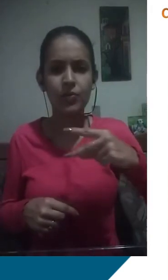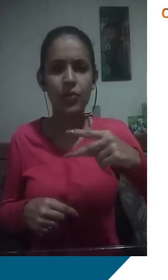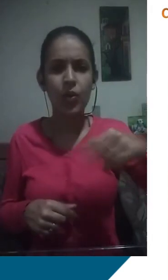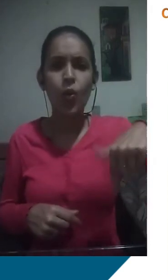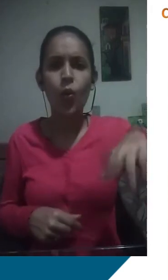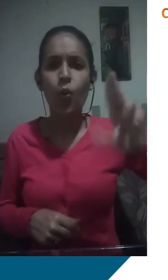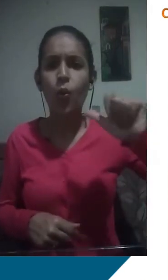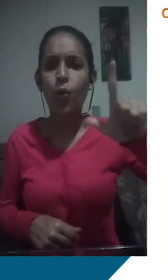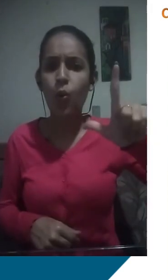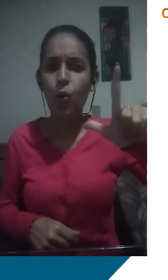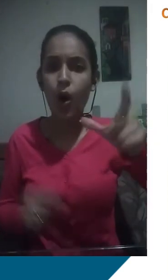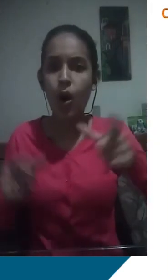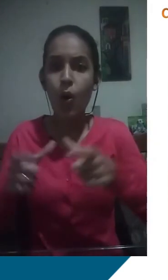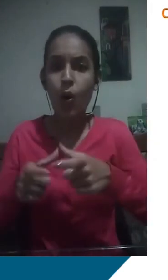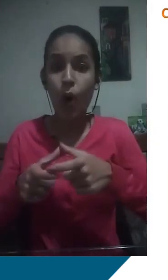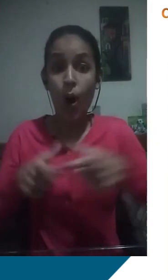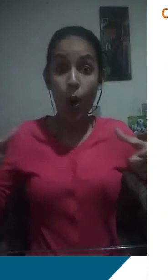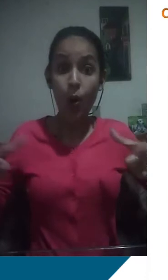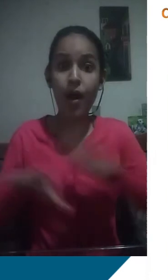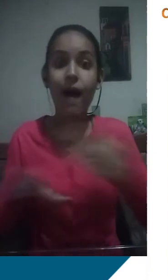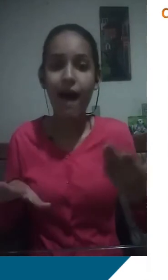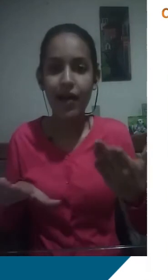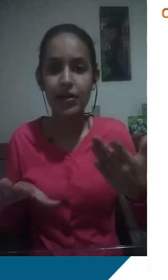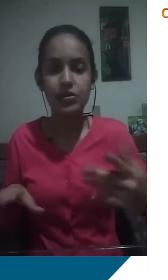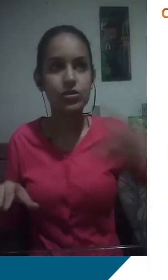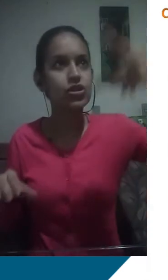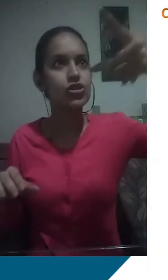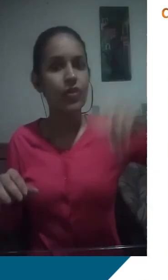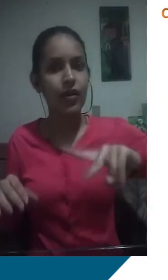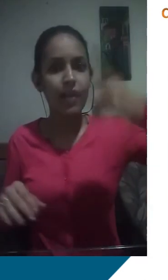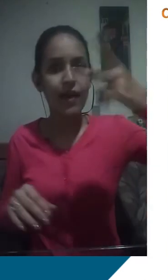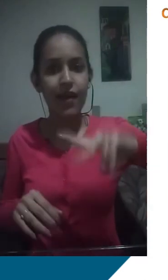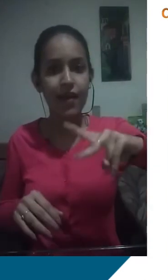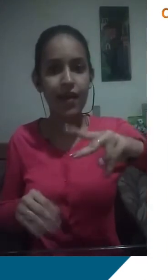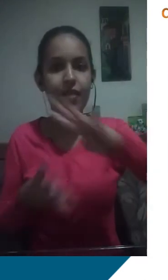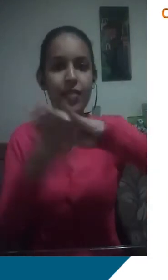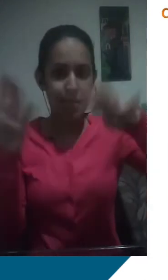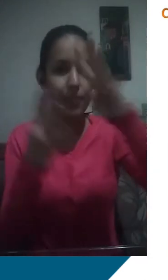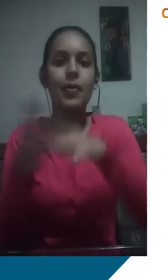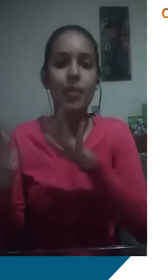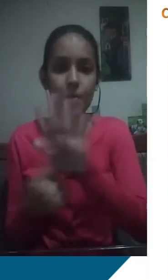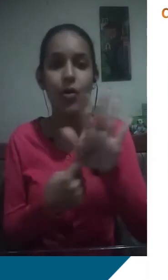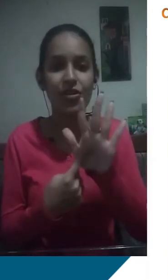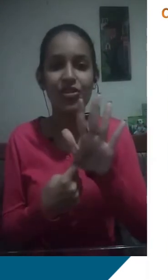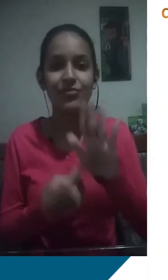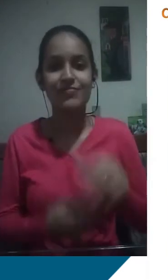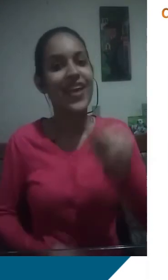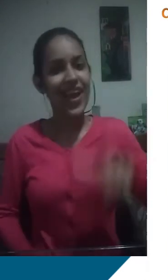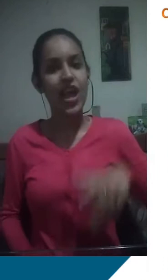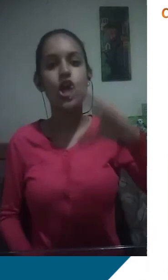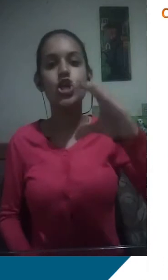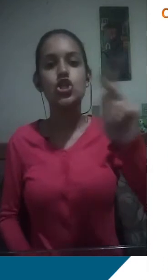imediatamente você vai olhar para a tabela e vai olhar o que tem maior coeficiente de dilatação linear. Nesse caso aqui é o chumbo. Quanto maior